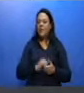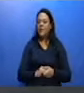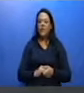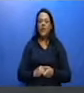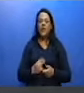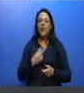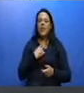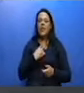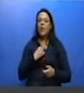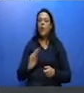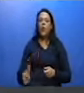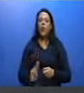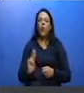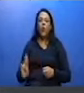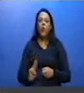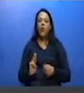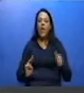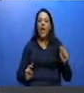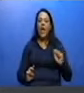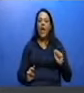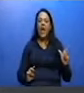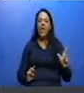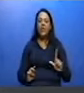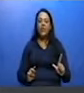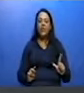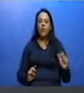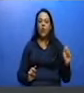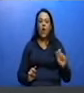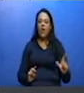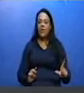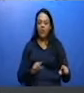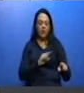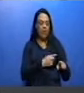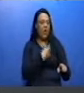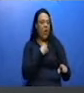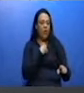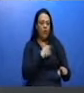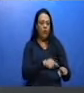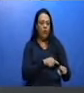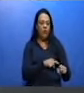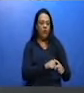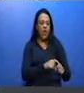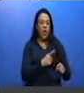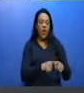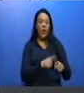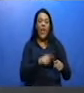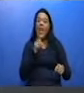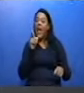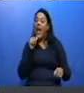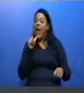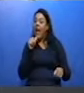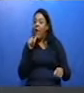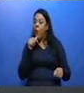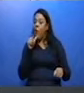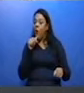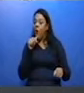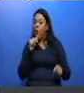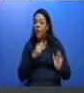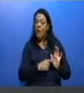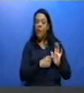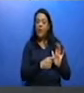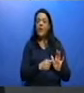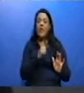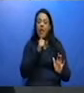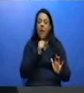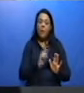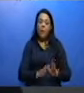utilizar a cor azul, tá? O azul sempre vai ser para indicar águas, para indicar os oceanos, os